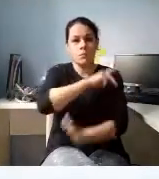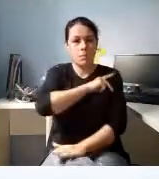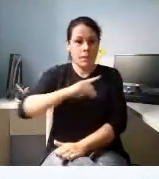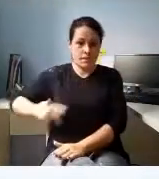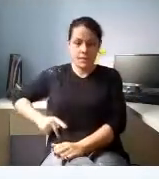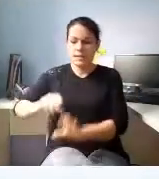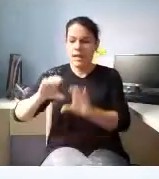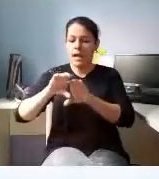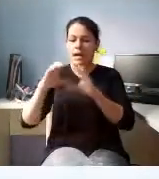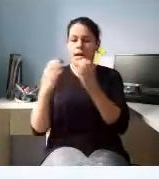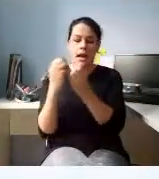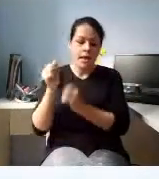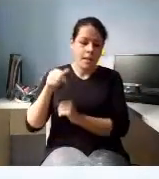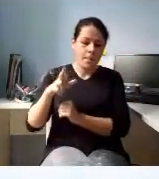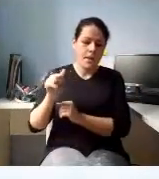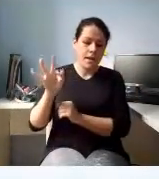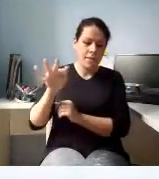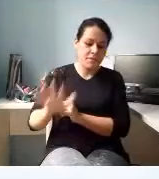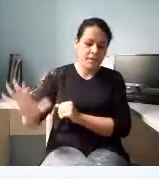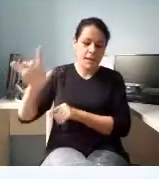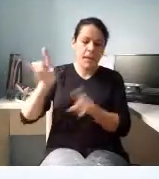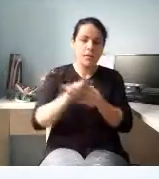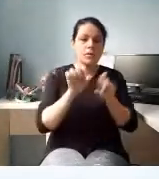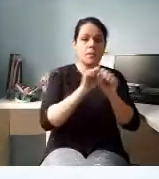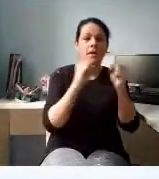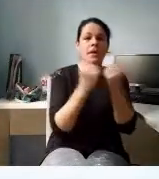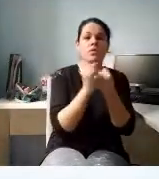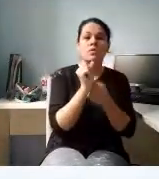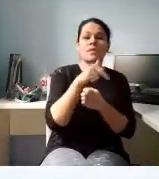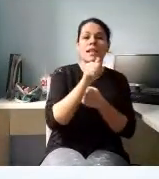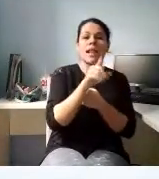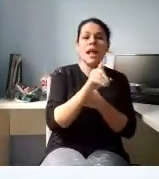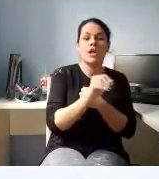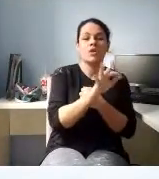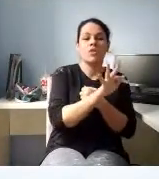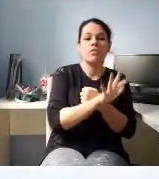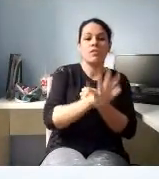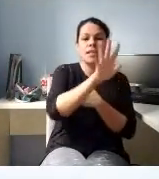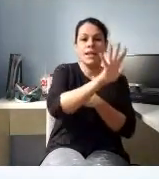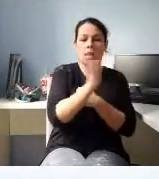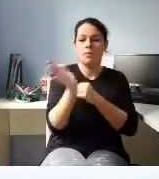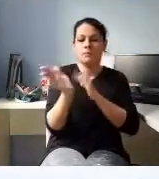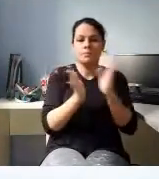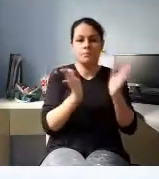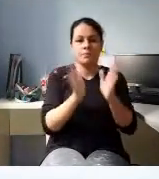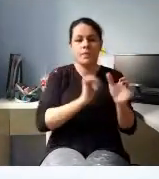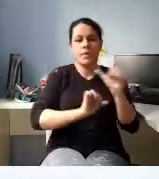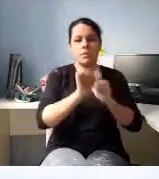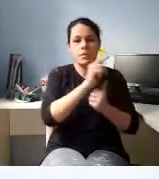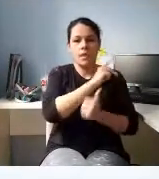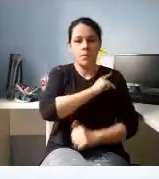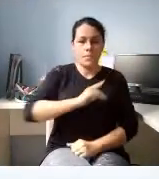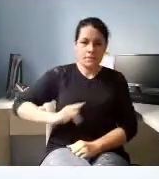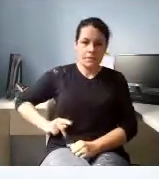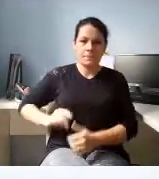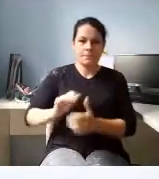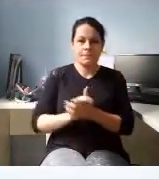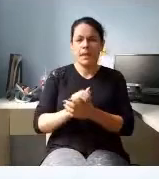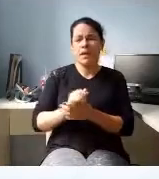Federal como do Senado. E queria ver com você também algumas coisas que nós temos acompanhado aqui pela imprensa,